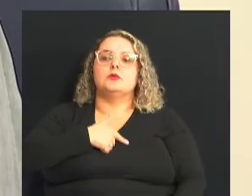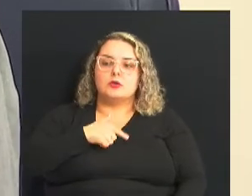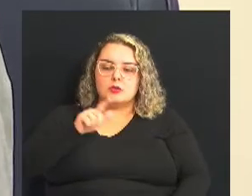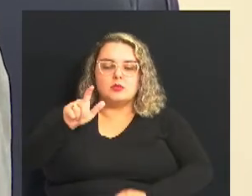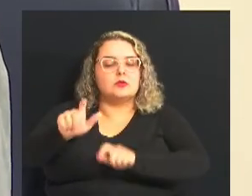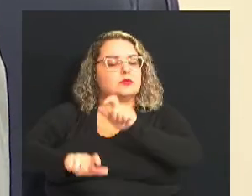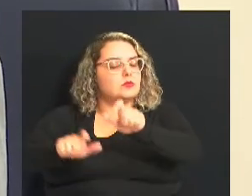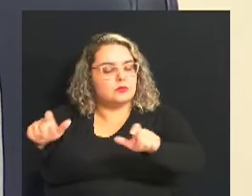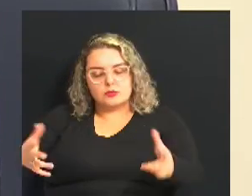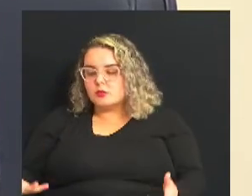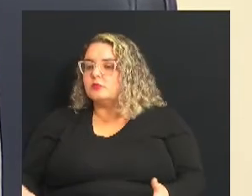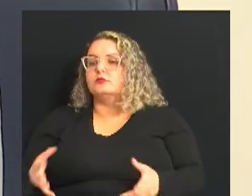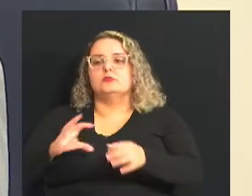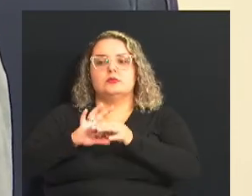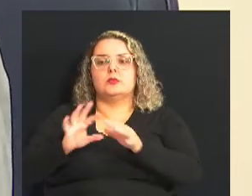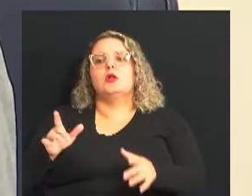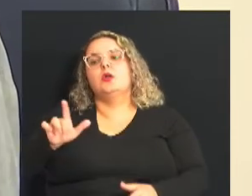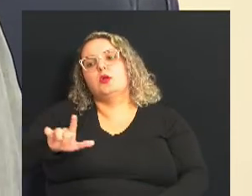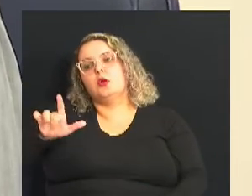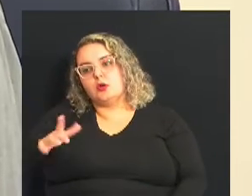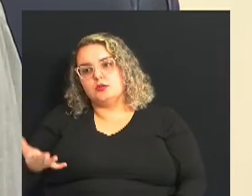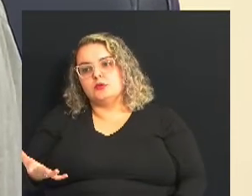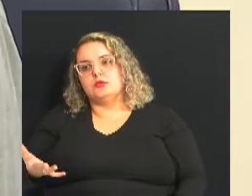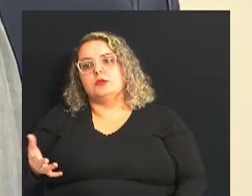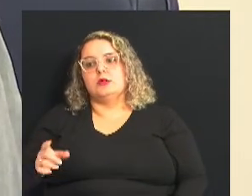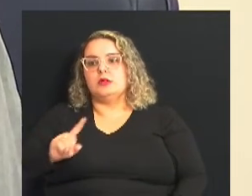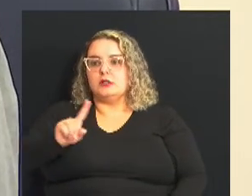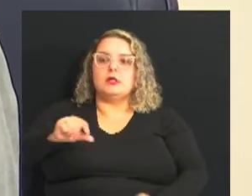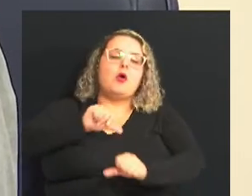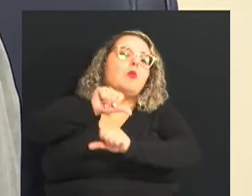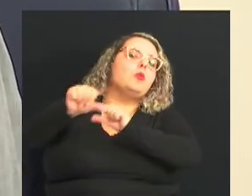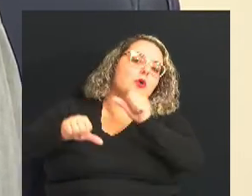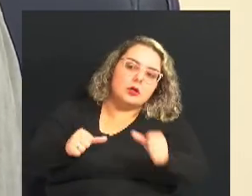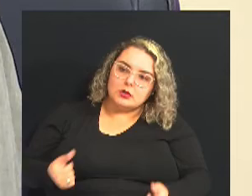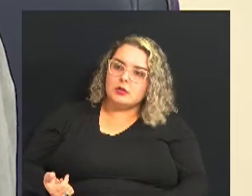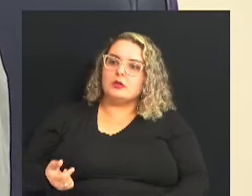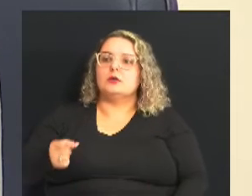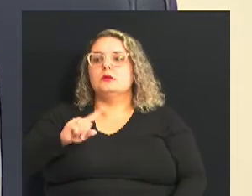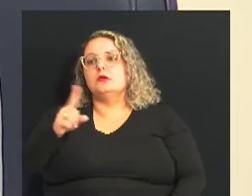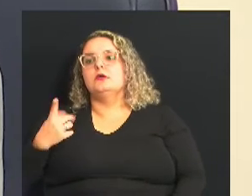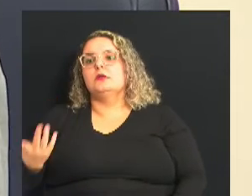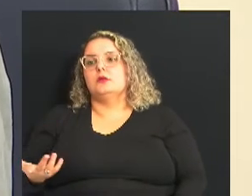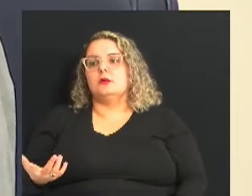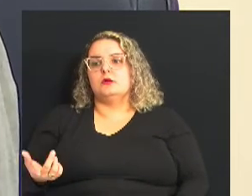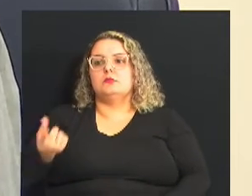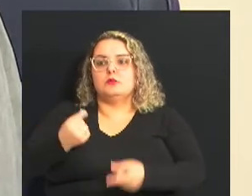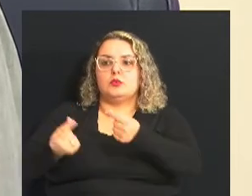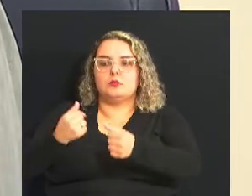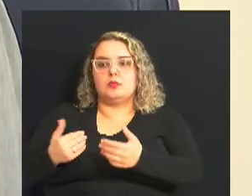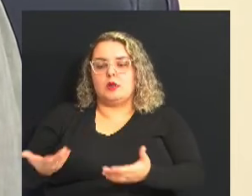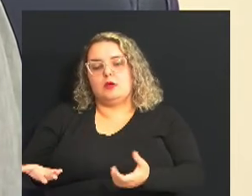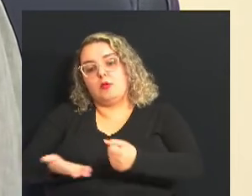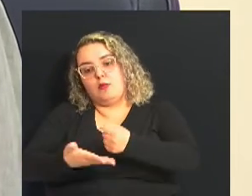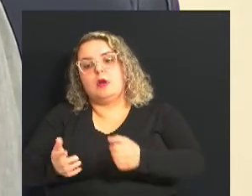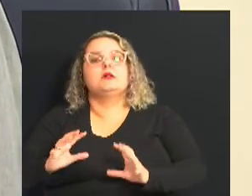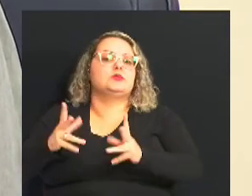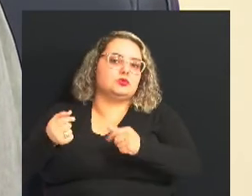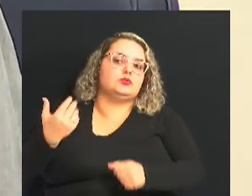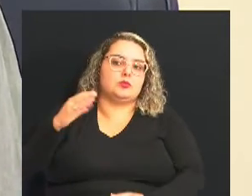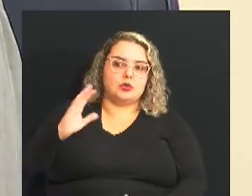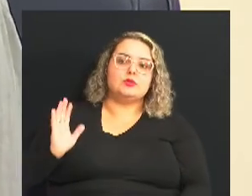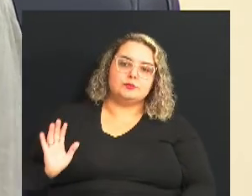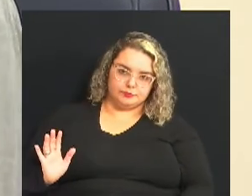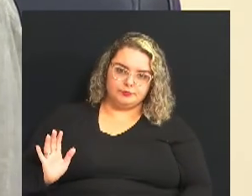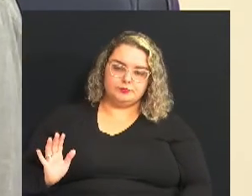forma que ele aprover, desde que, claro, não distorcendo nada e não ganhando em cima disso, ganhando dinheiro em cima disso.